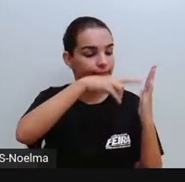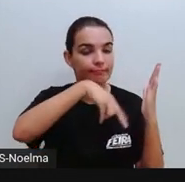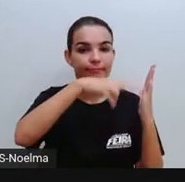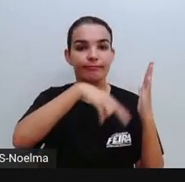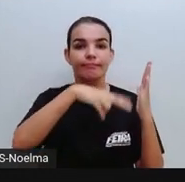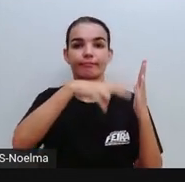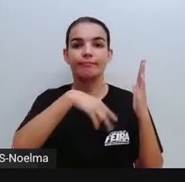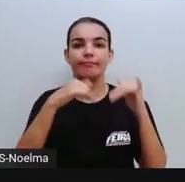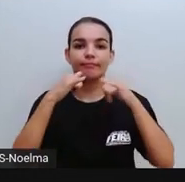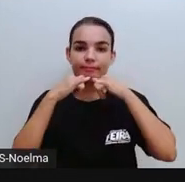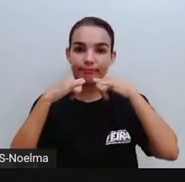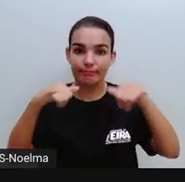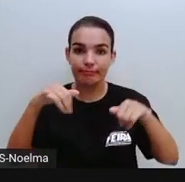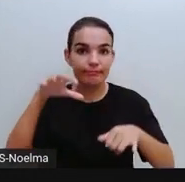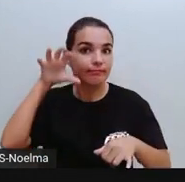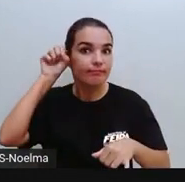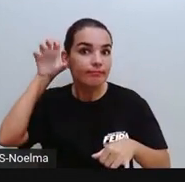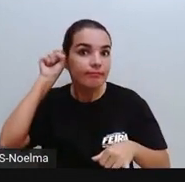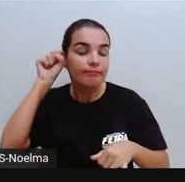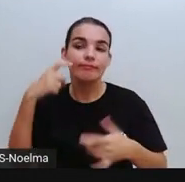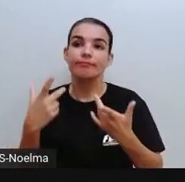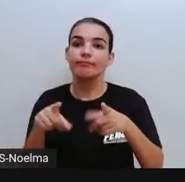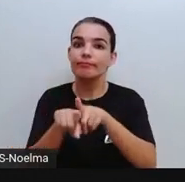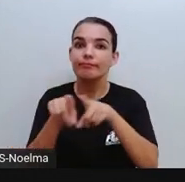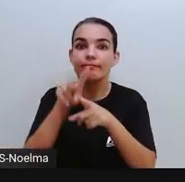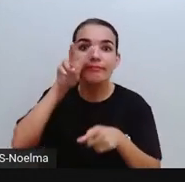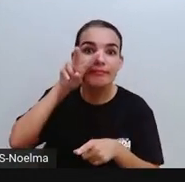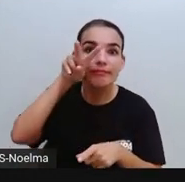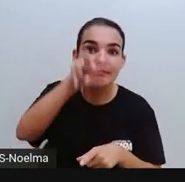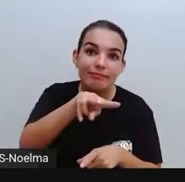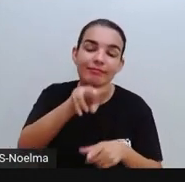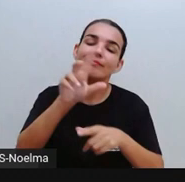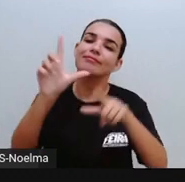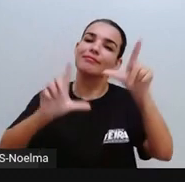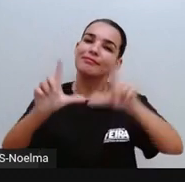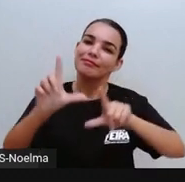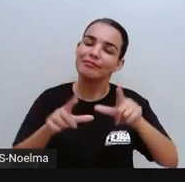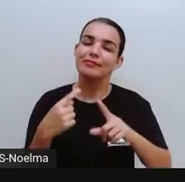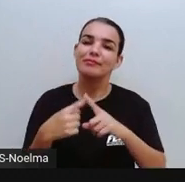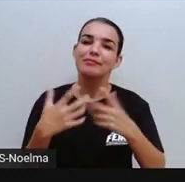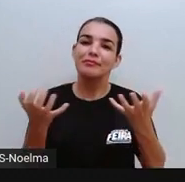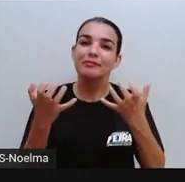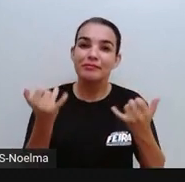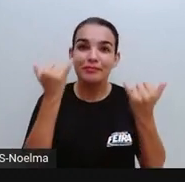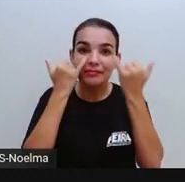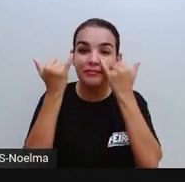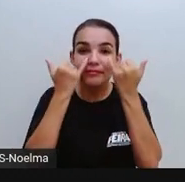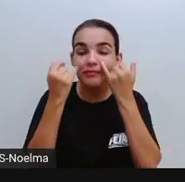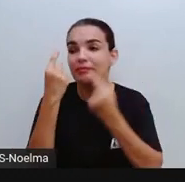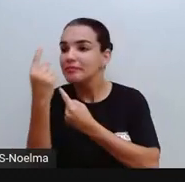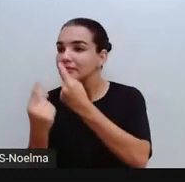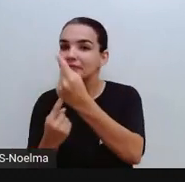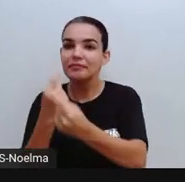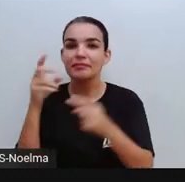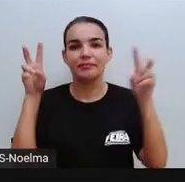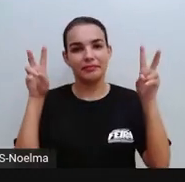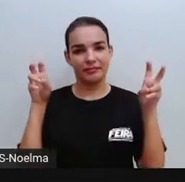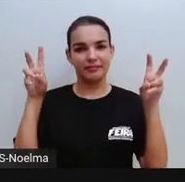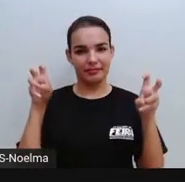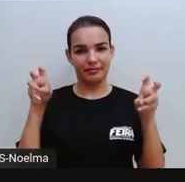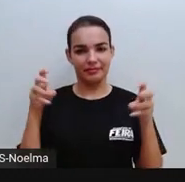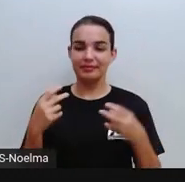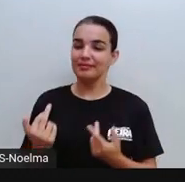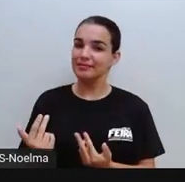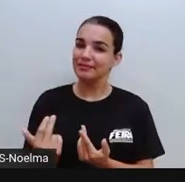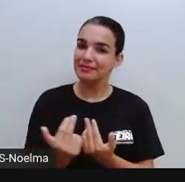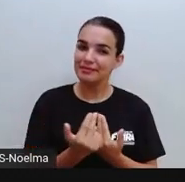ouvir a notícia a gente assistir a notícia porque a gente quer ficar informado sobre algo certo é